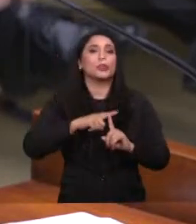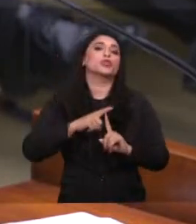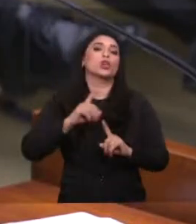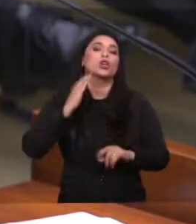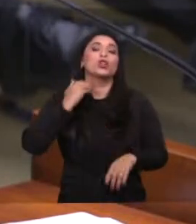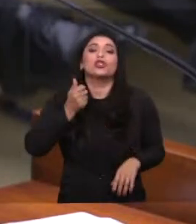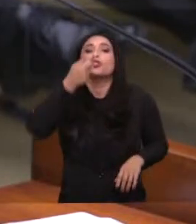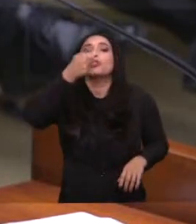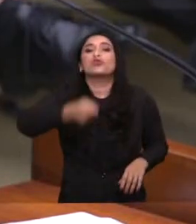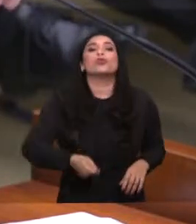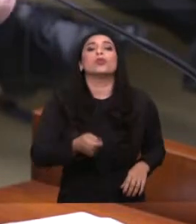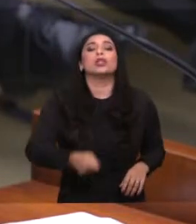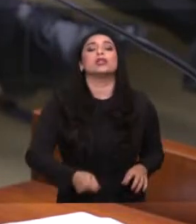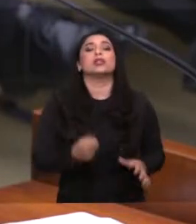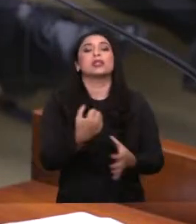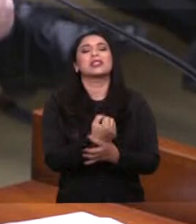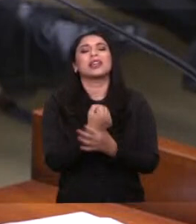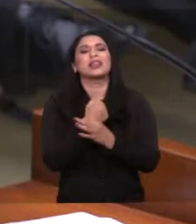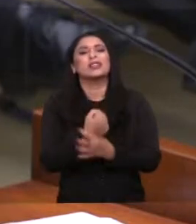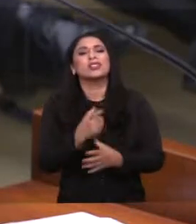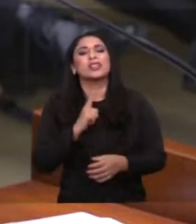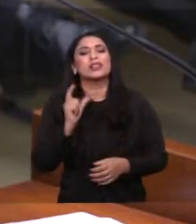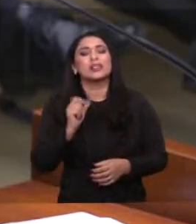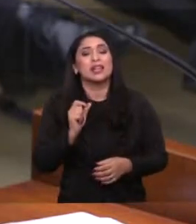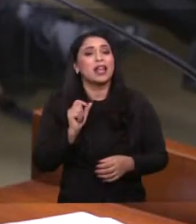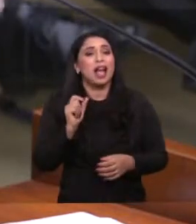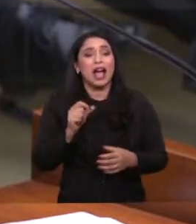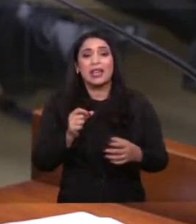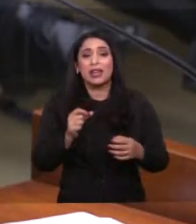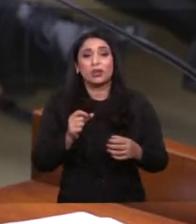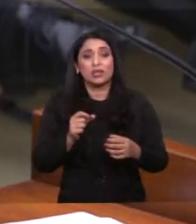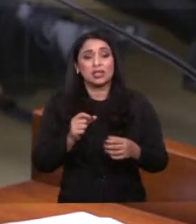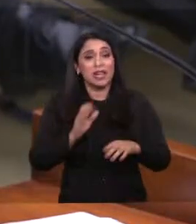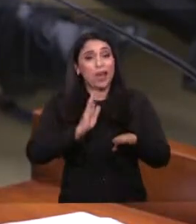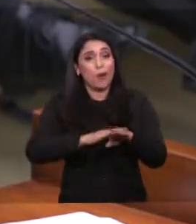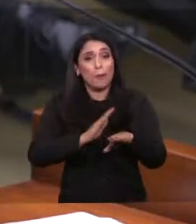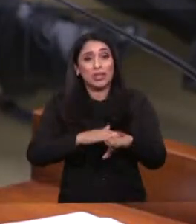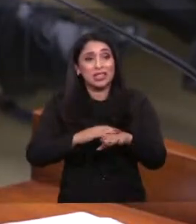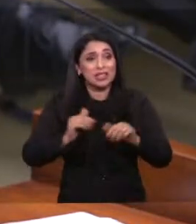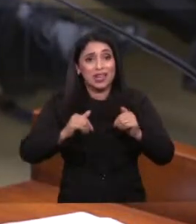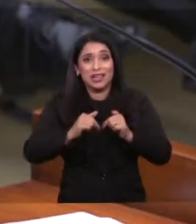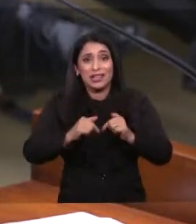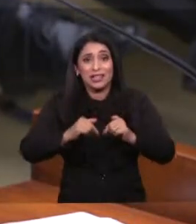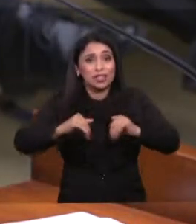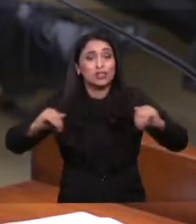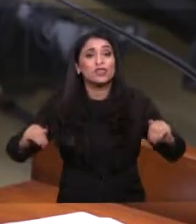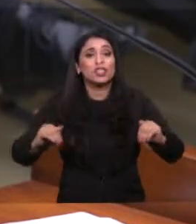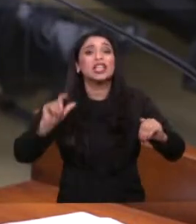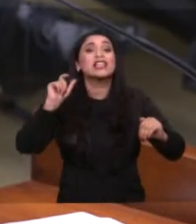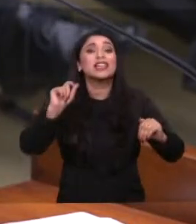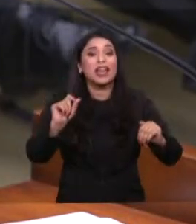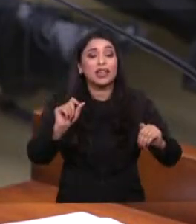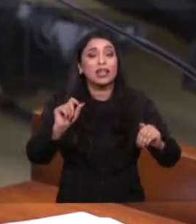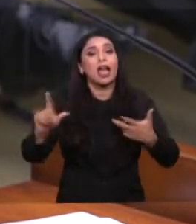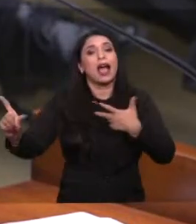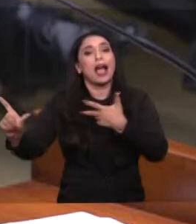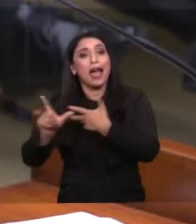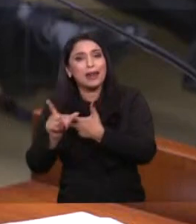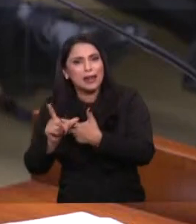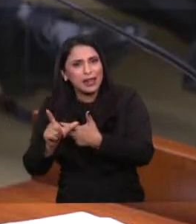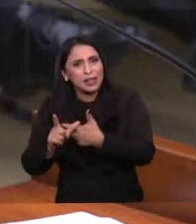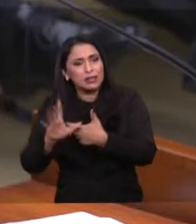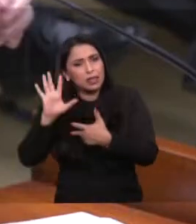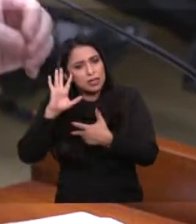há dúvida de que ele contempla uma mera cisão de competências, realizada por quem? Pelo legislador